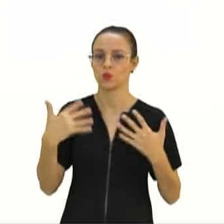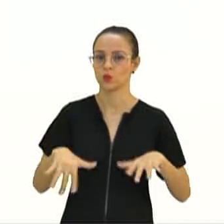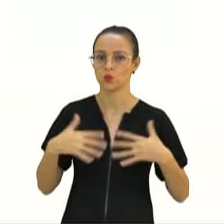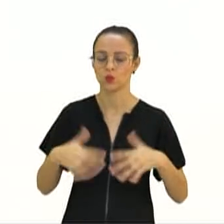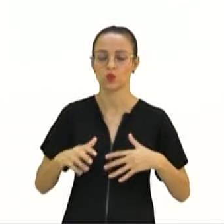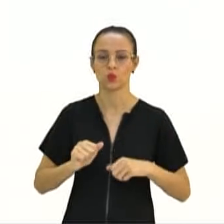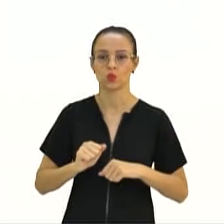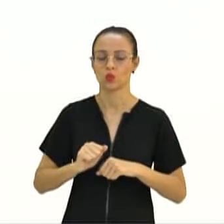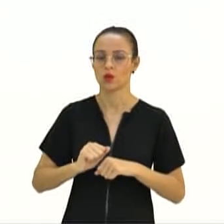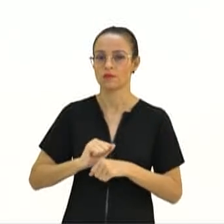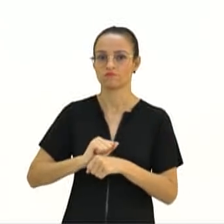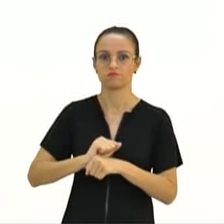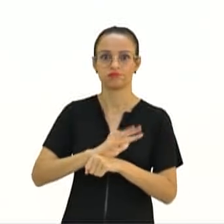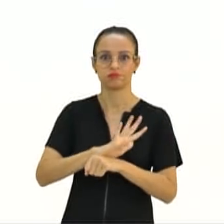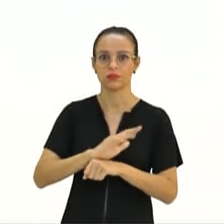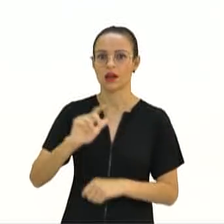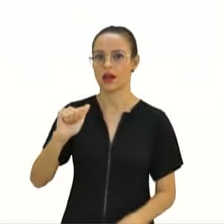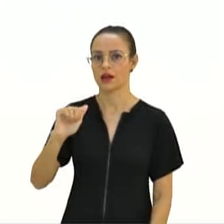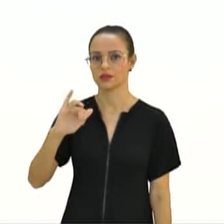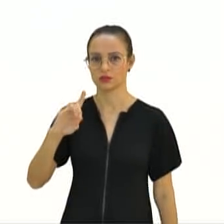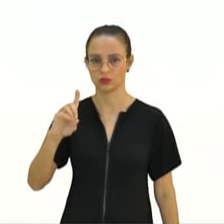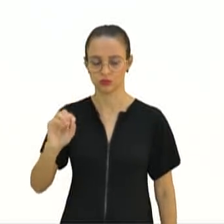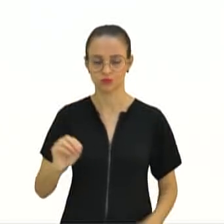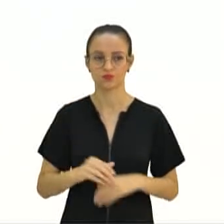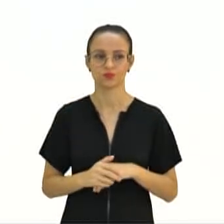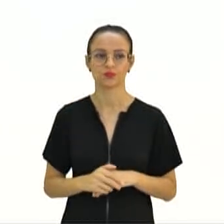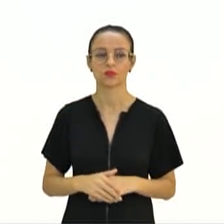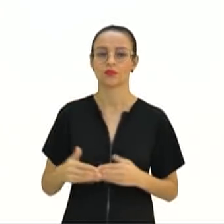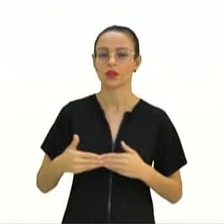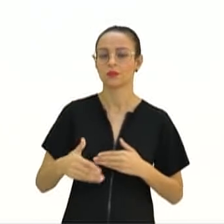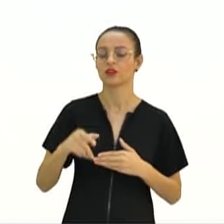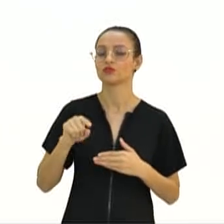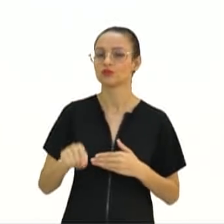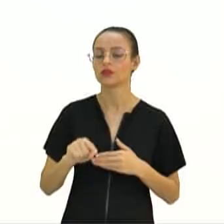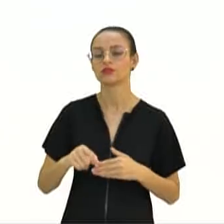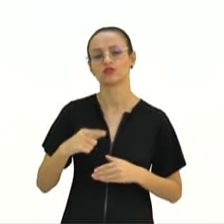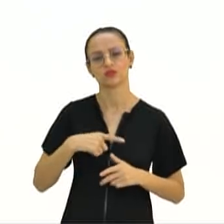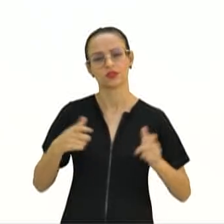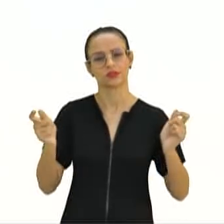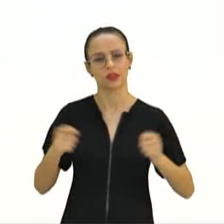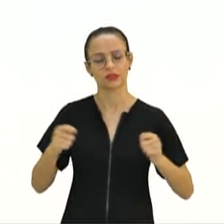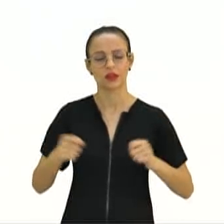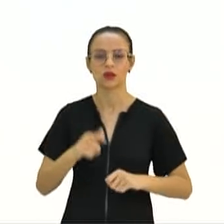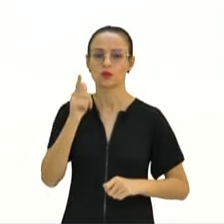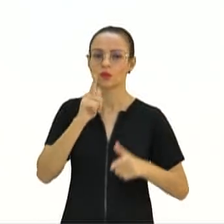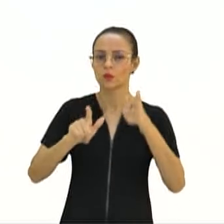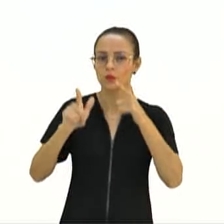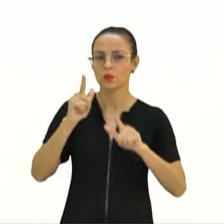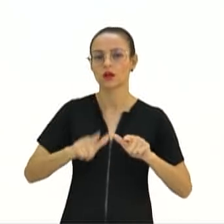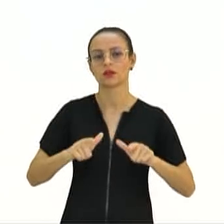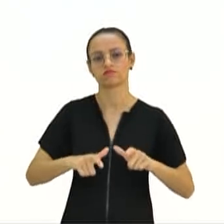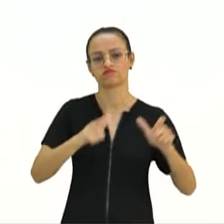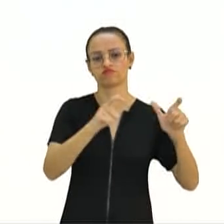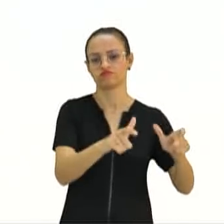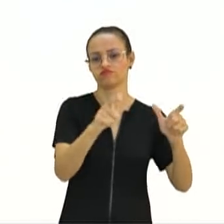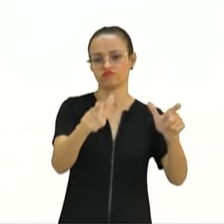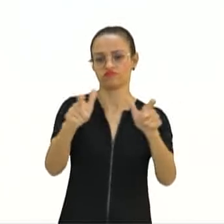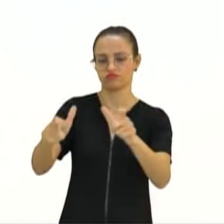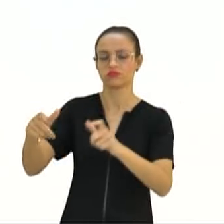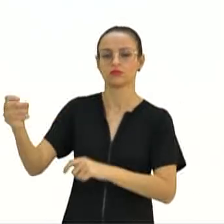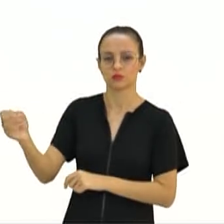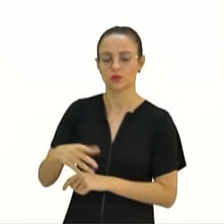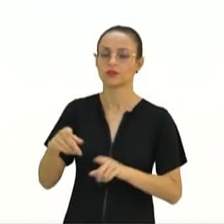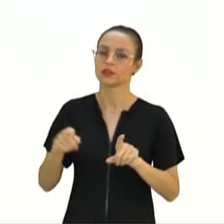são seres extremófilos. A partir desse organismo, houve a possibilidade de conquistar novos ambientes e